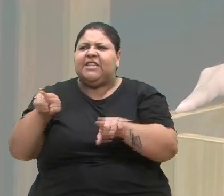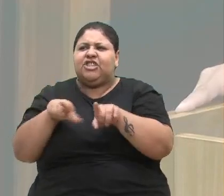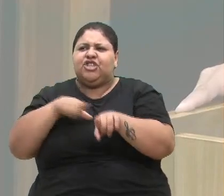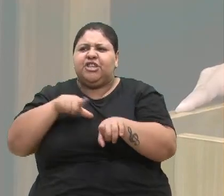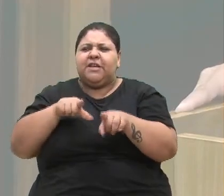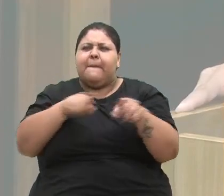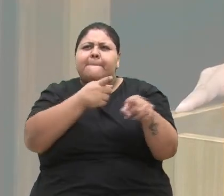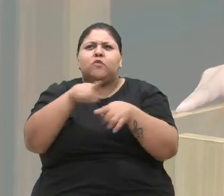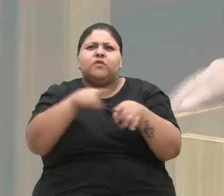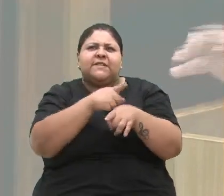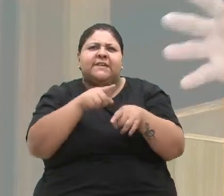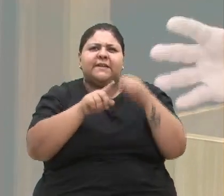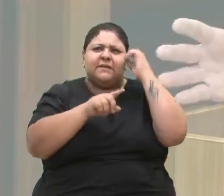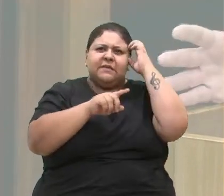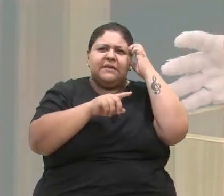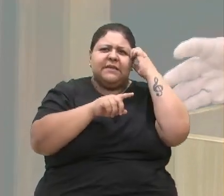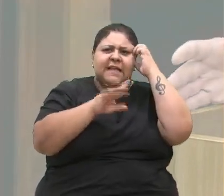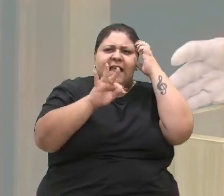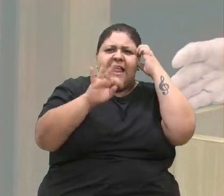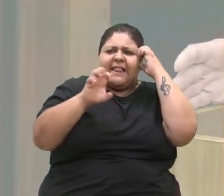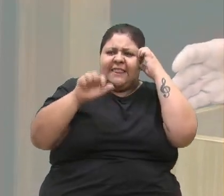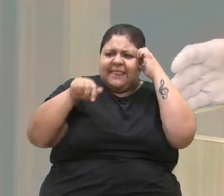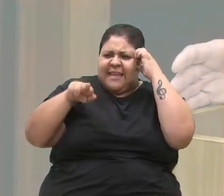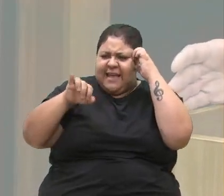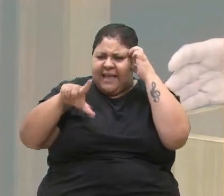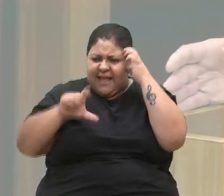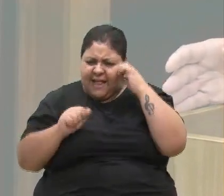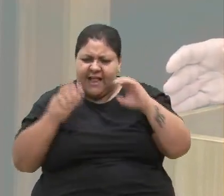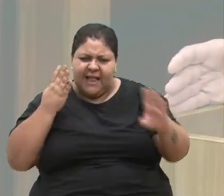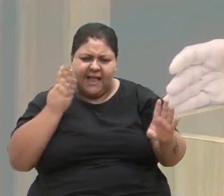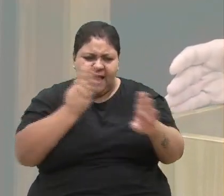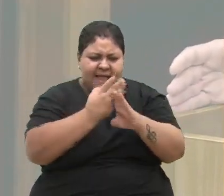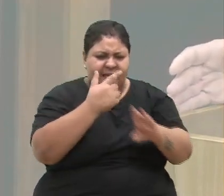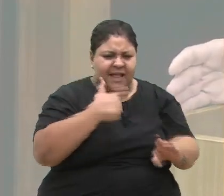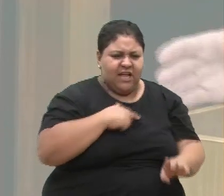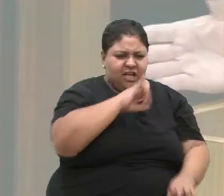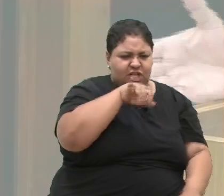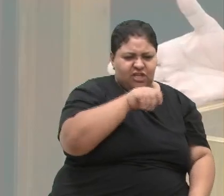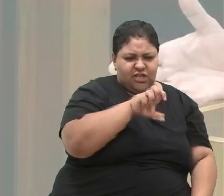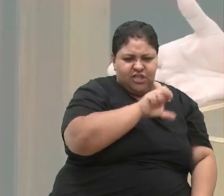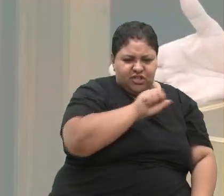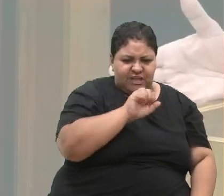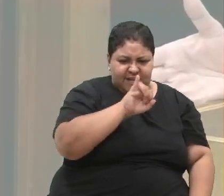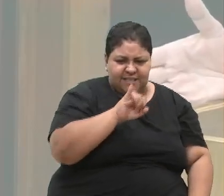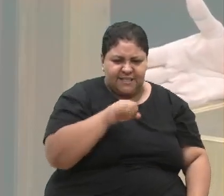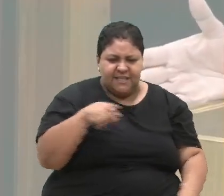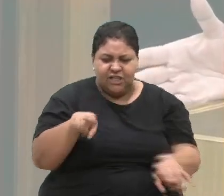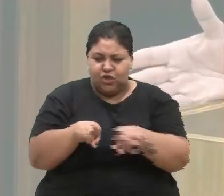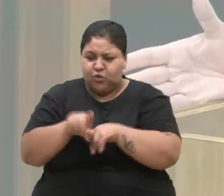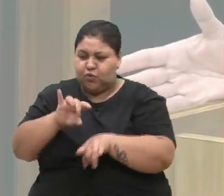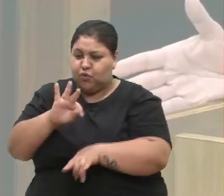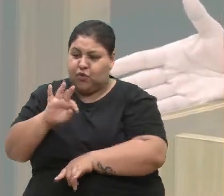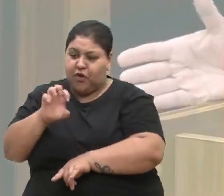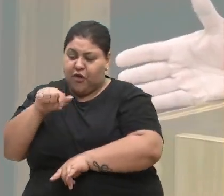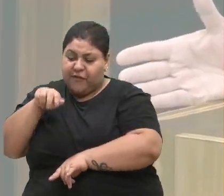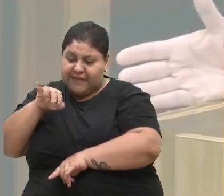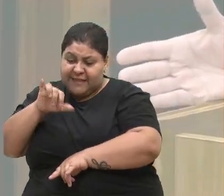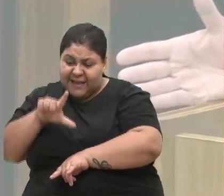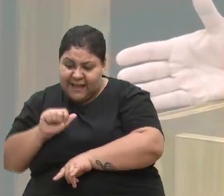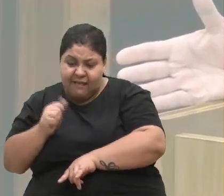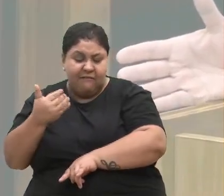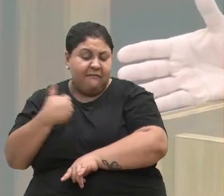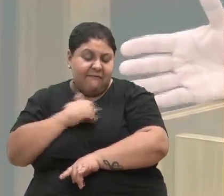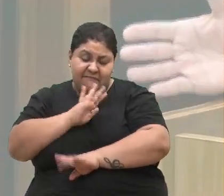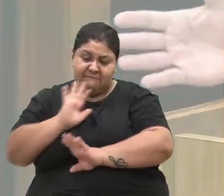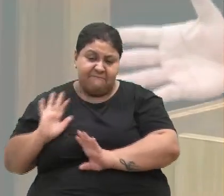né? Então, veio de encontro. Tinha a Jessie na turma e o Tequila, então. Então, nada